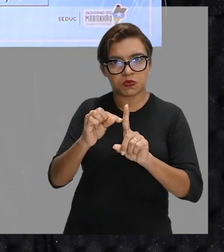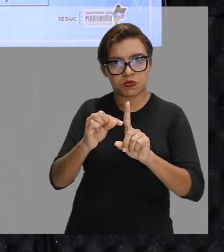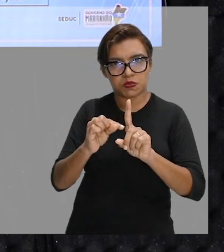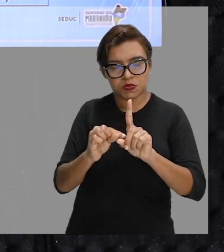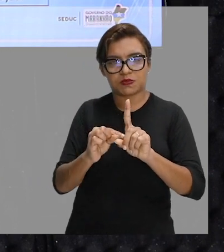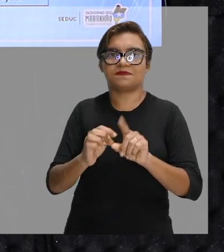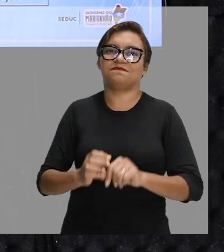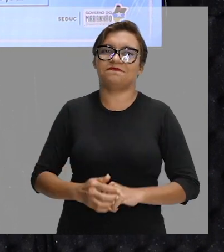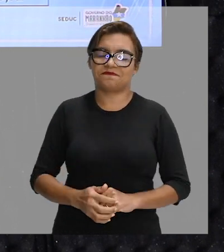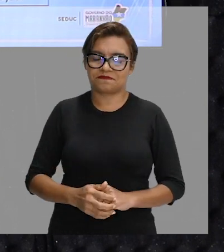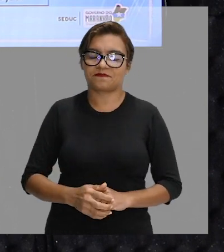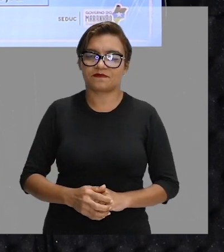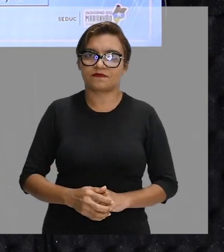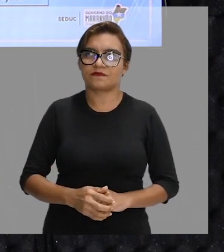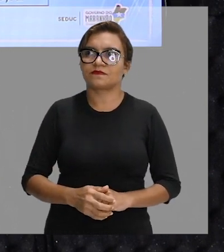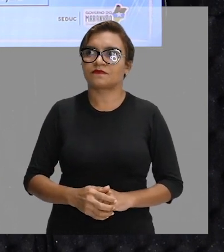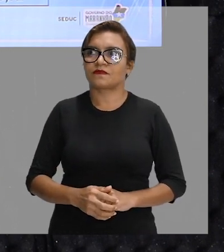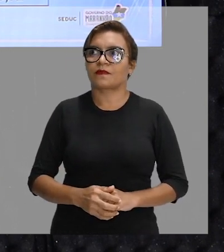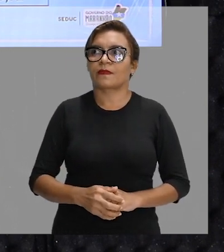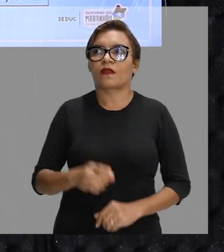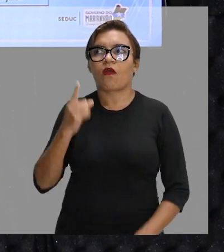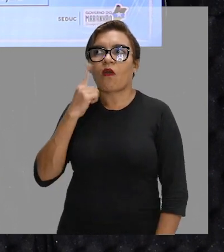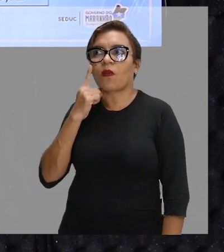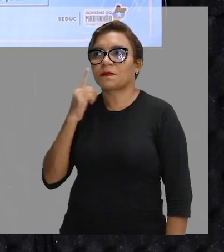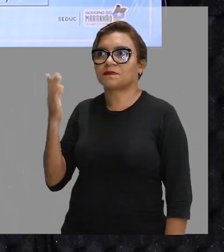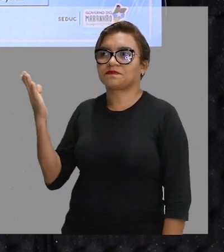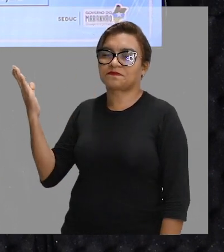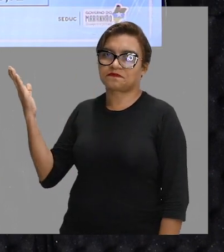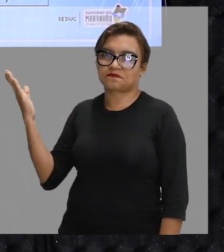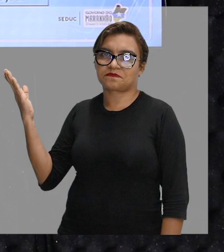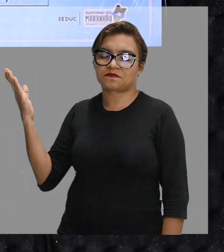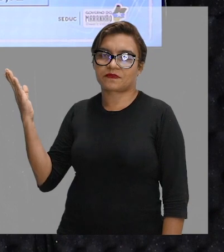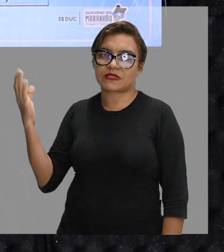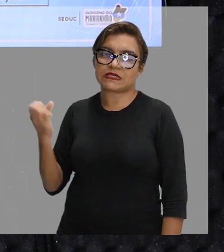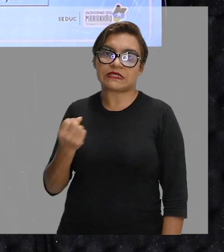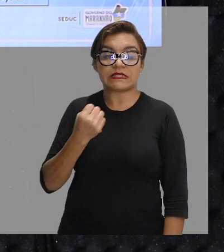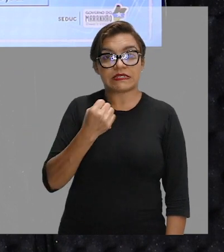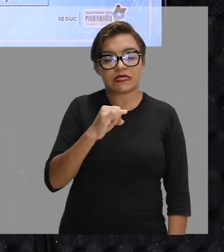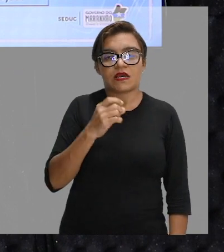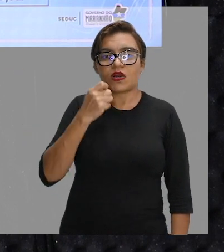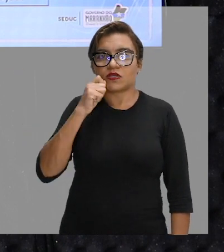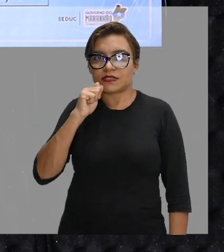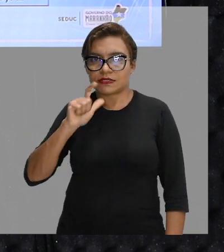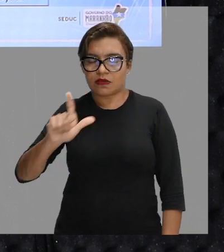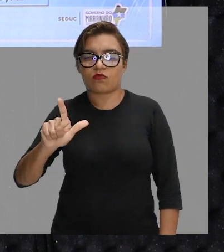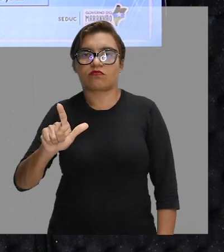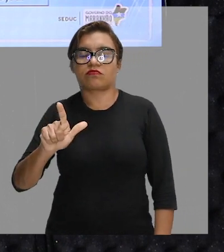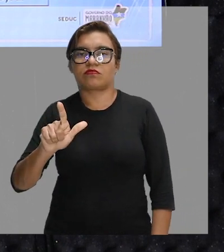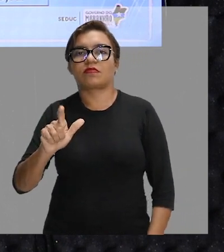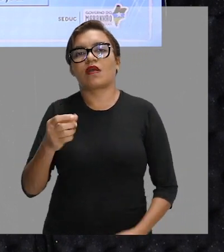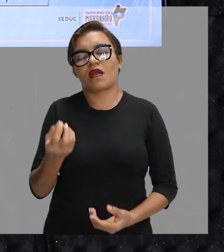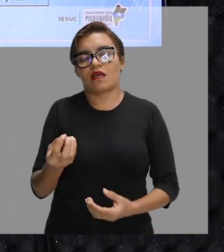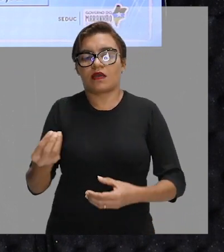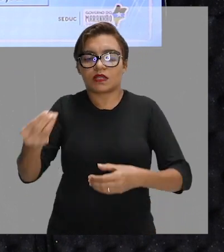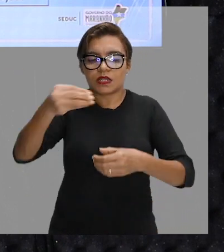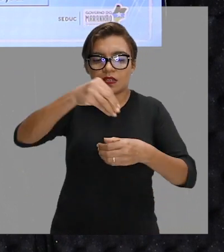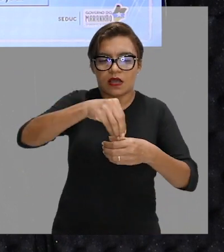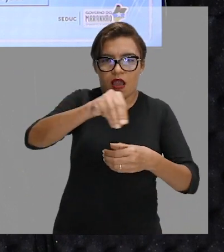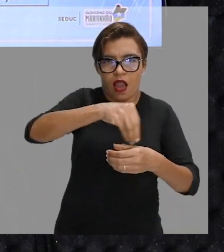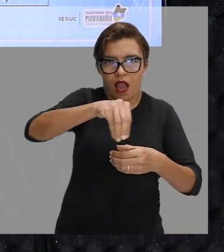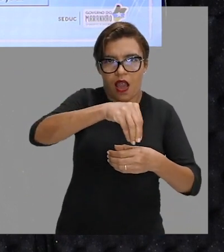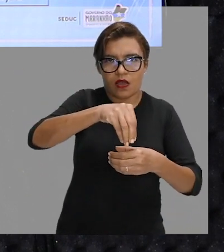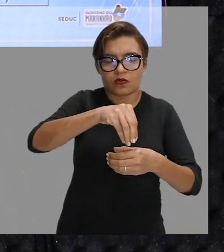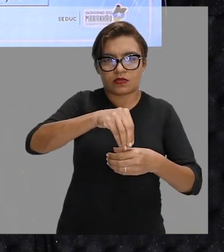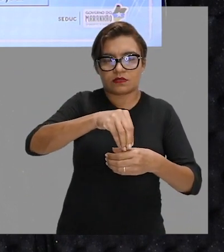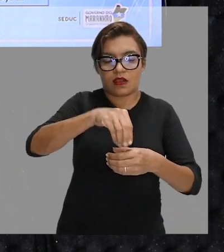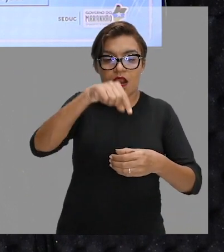Celsius. E a adição de 1 mol por litro de sal, cloreto de sódio. Ó, o cloreto de sódio, ele vai, quando colocado em água, ele vai